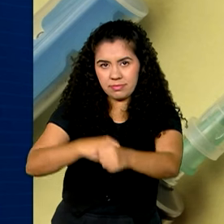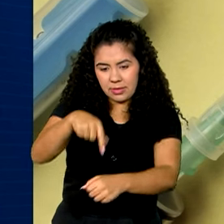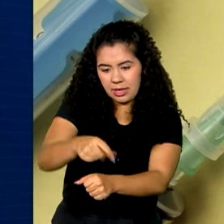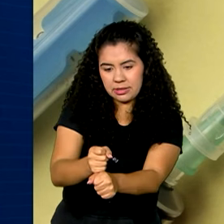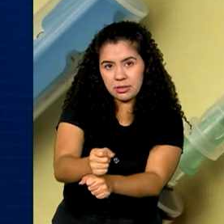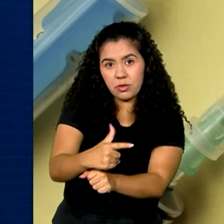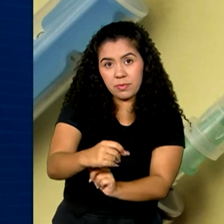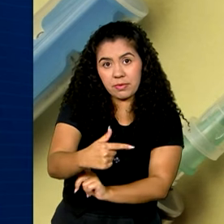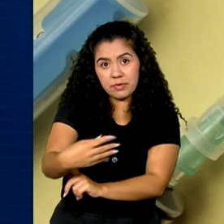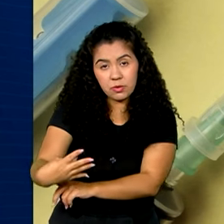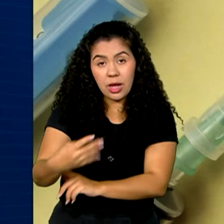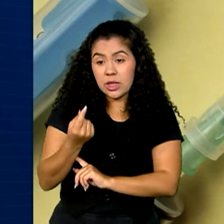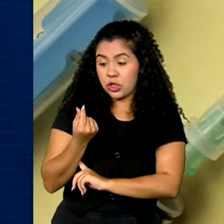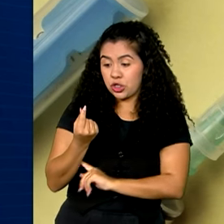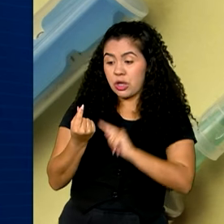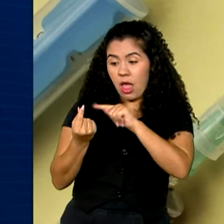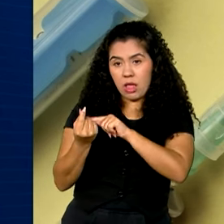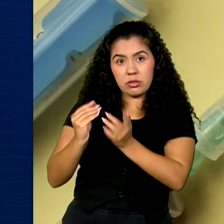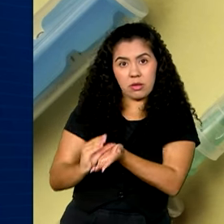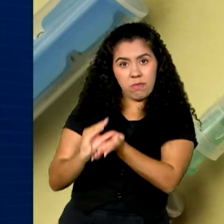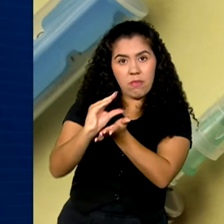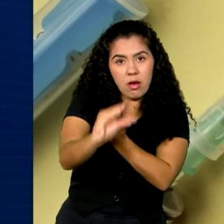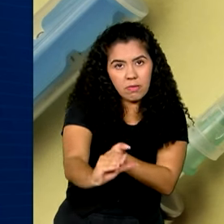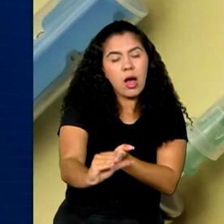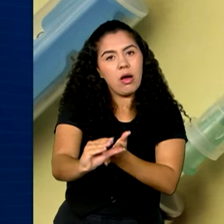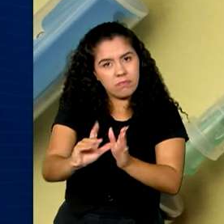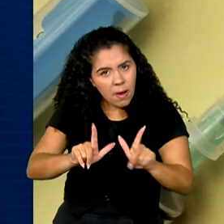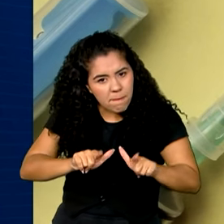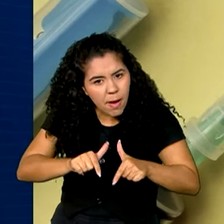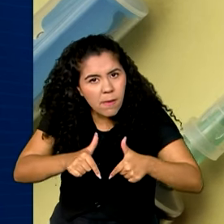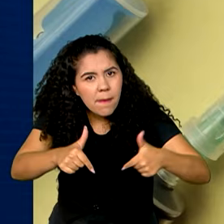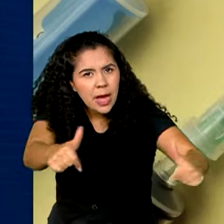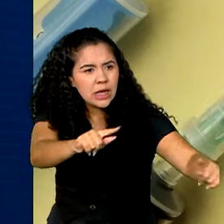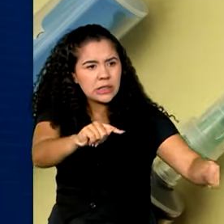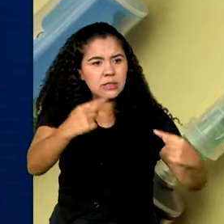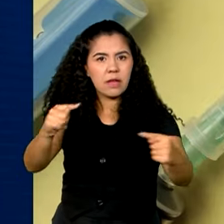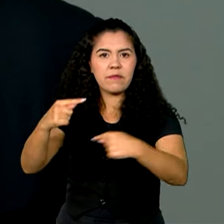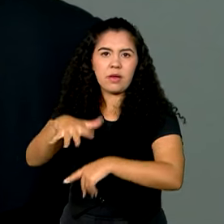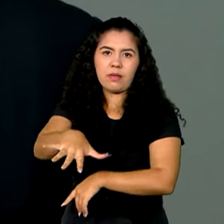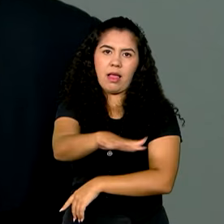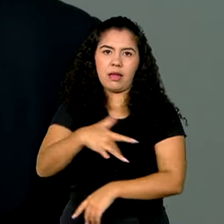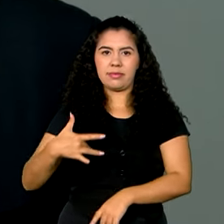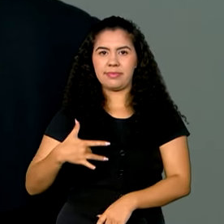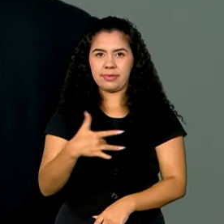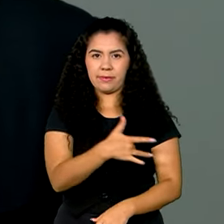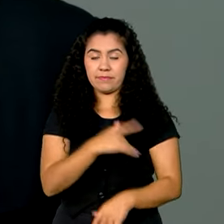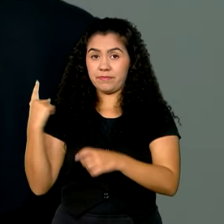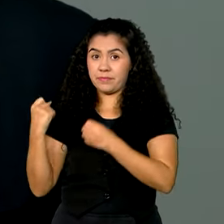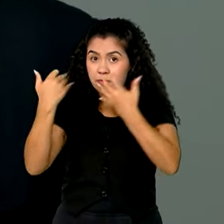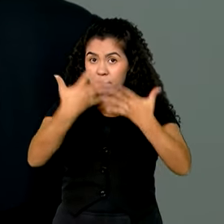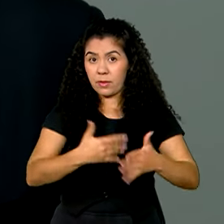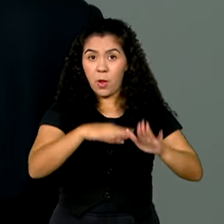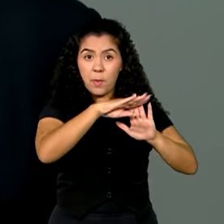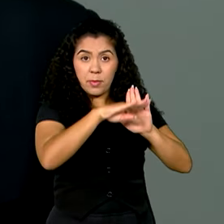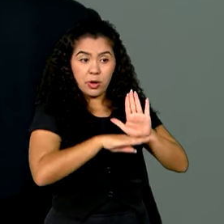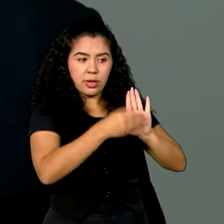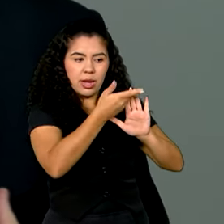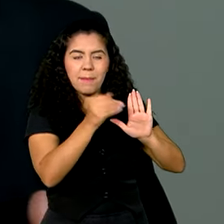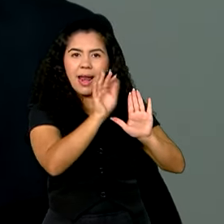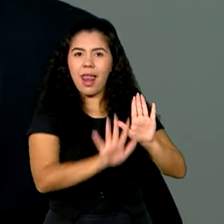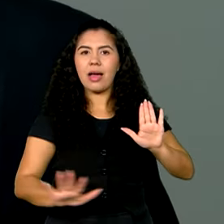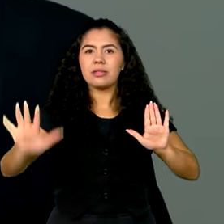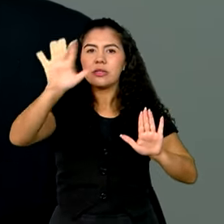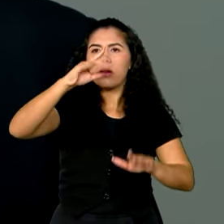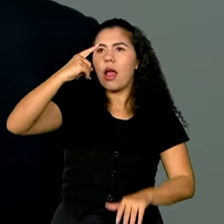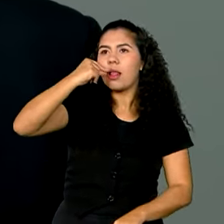2024. Dinheiro que será investido para enfrentar diversos desafios no setor. O Programa Nacional de Imunização, apesar dele ter tido